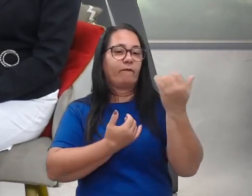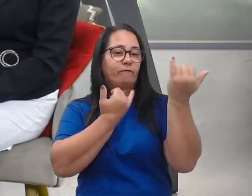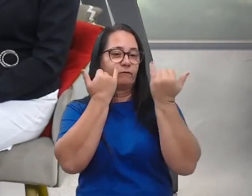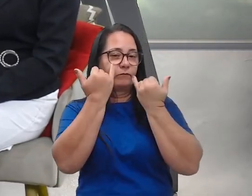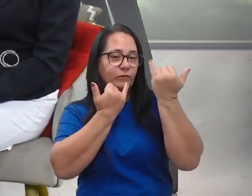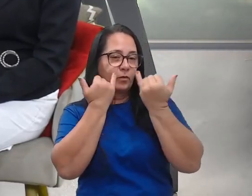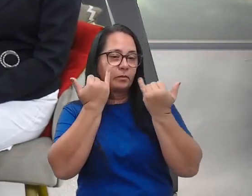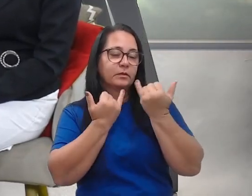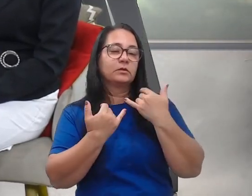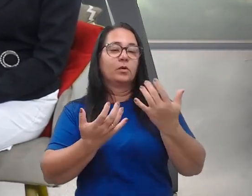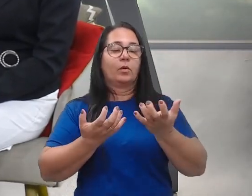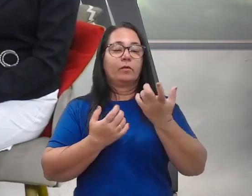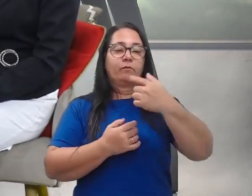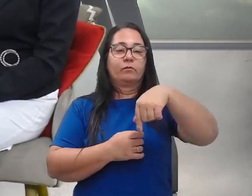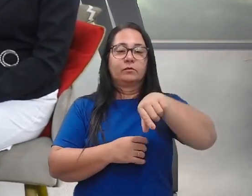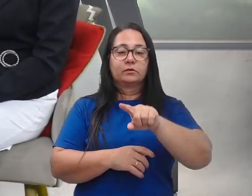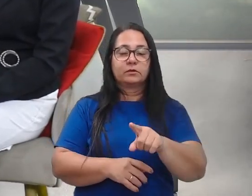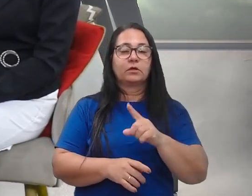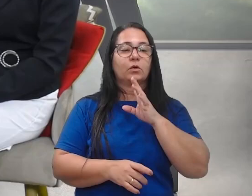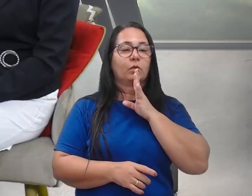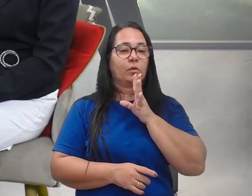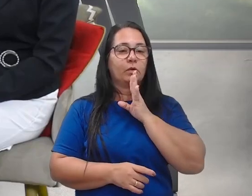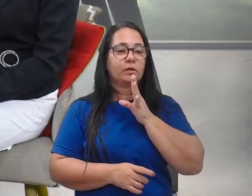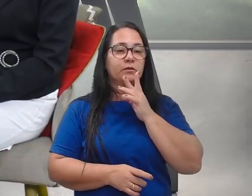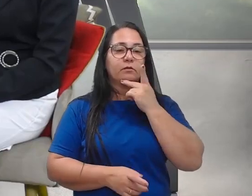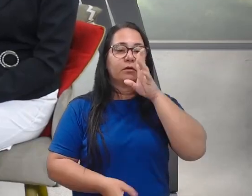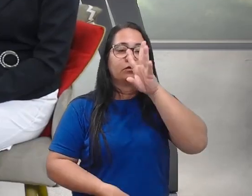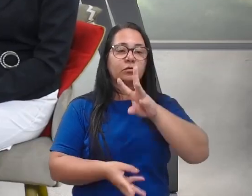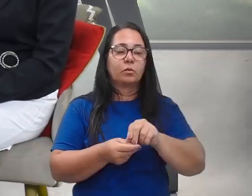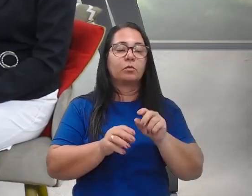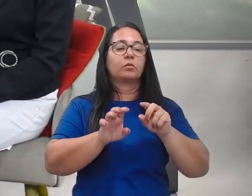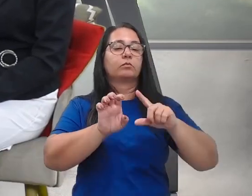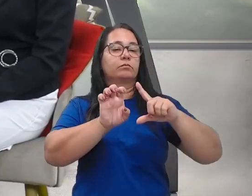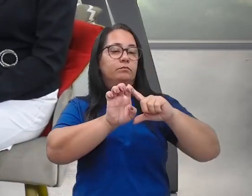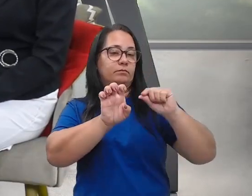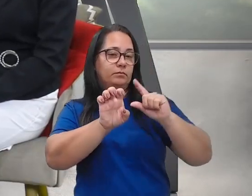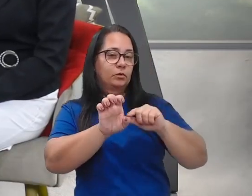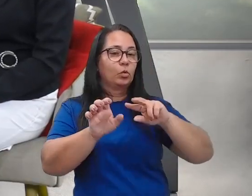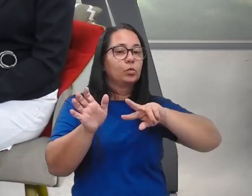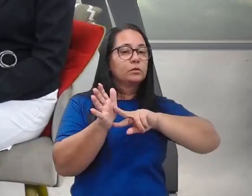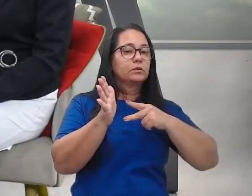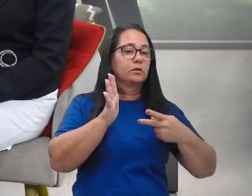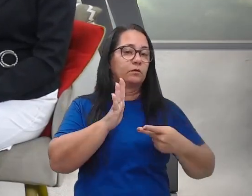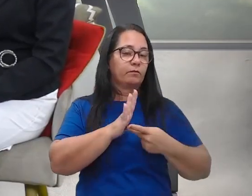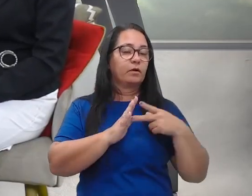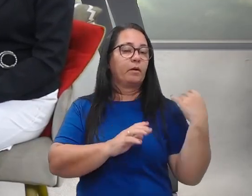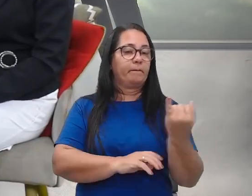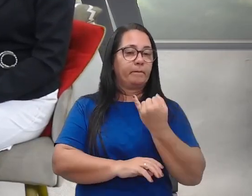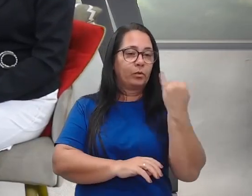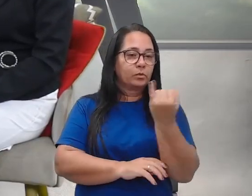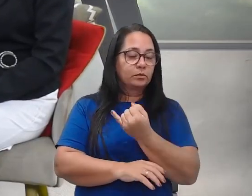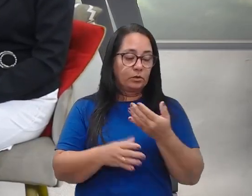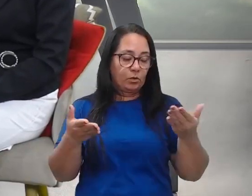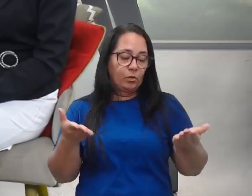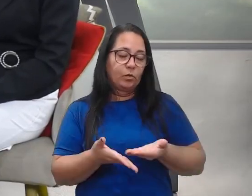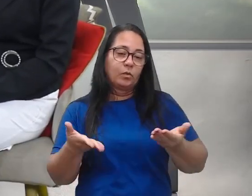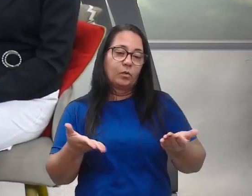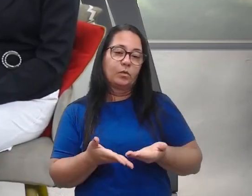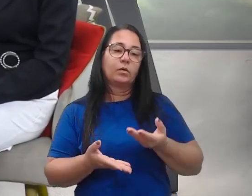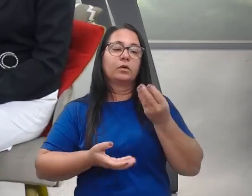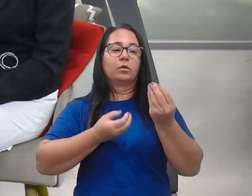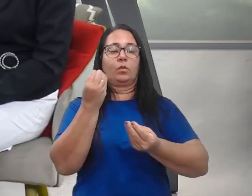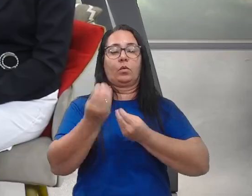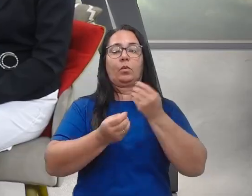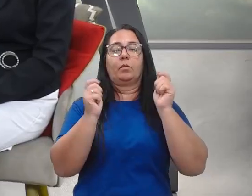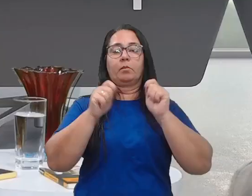diante de tudo isso que você conhece, falasse um pouquinho o que é empreendedorismo, a importância disso para a atualidade e como é que a gente pode se comportar